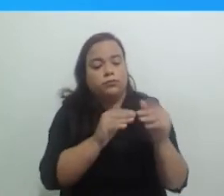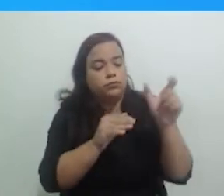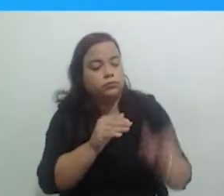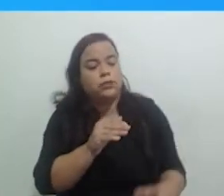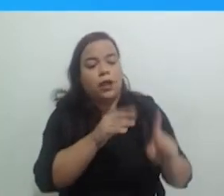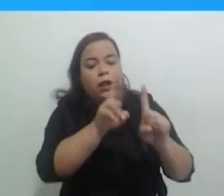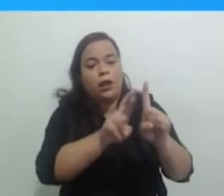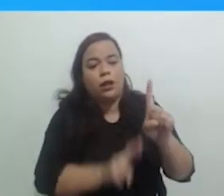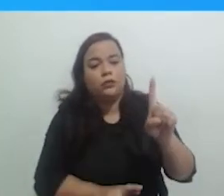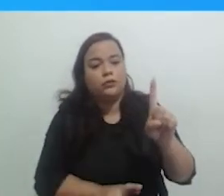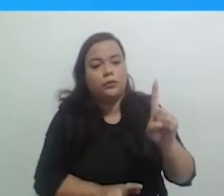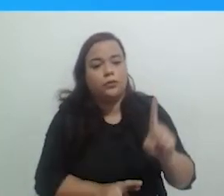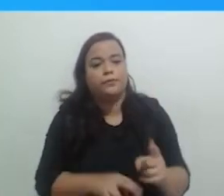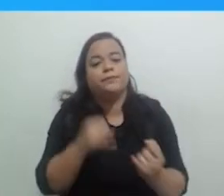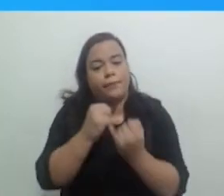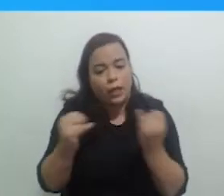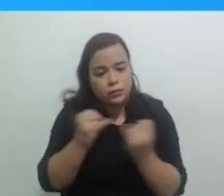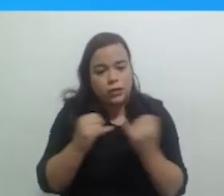procedência parcial.